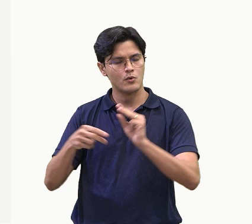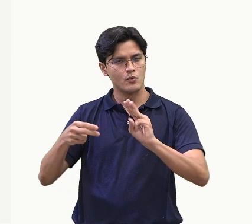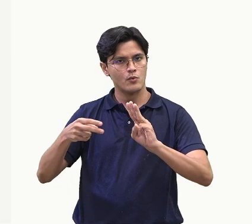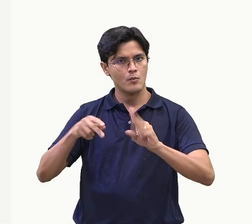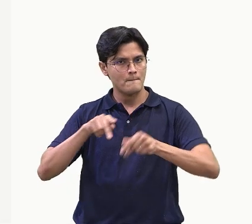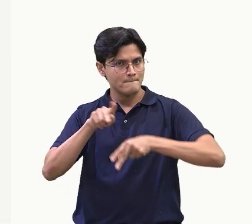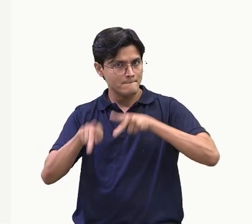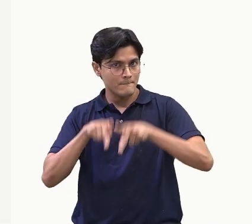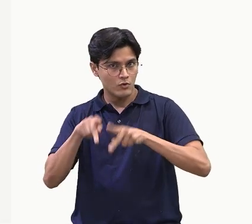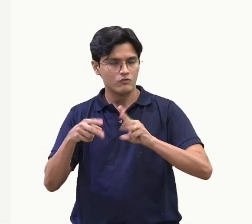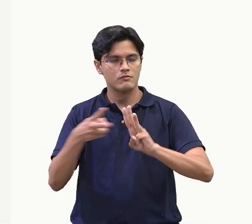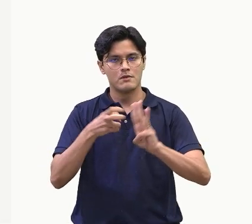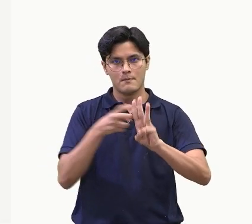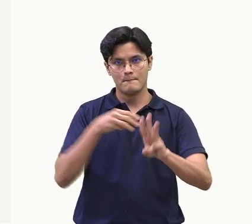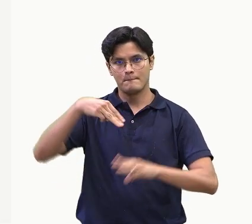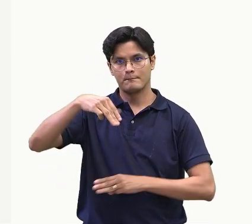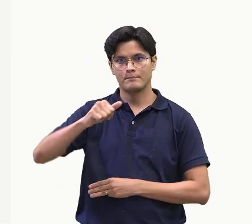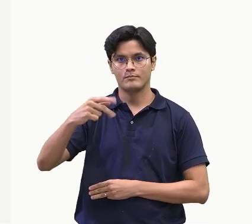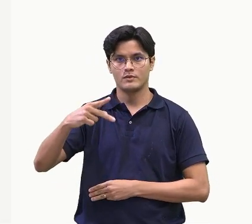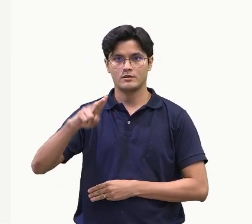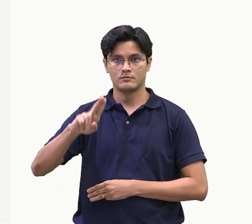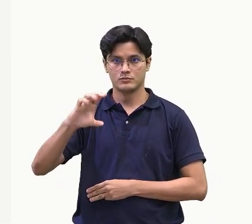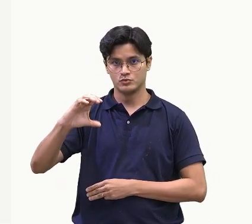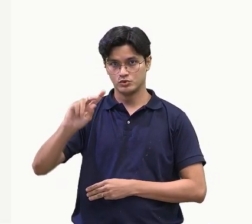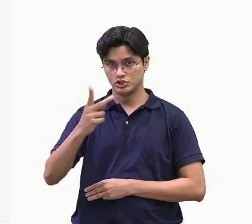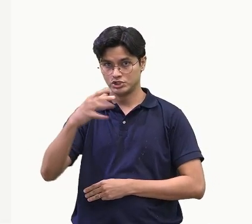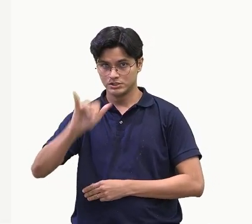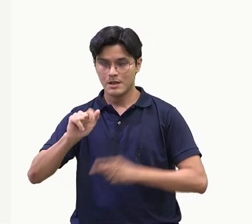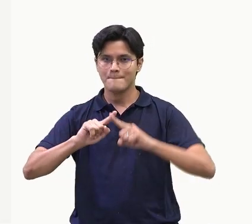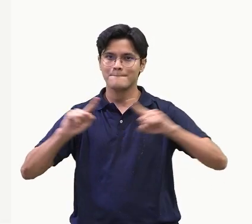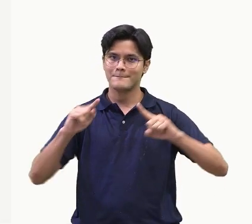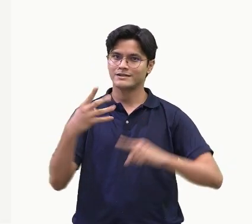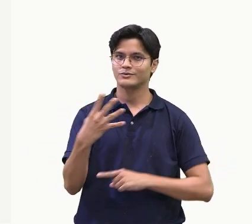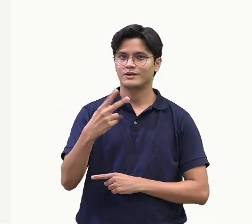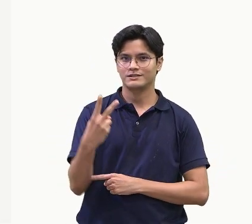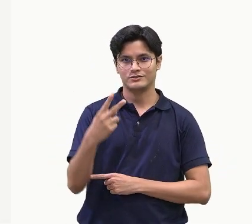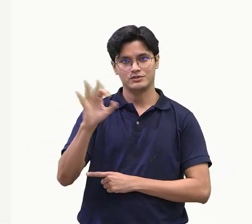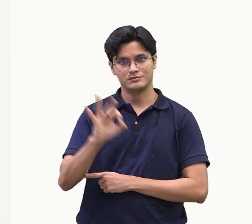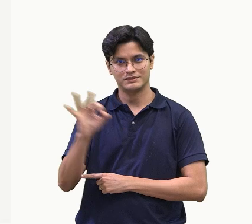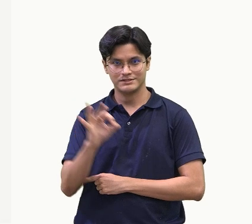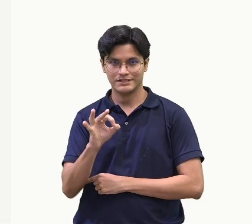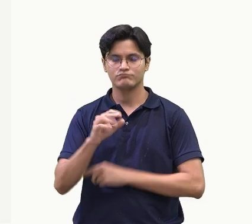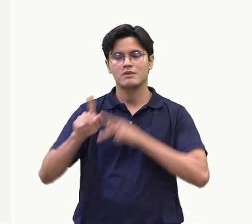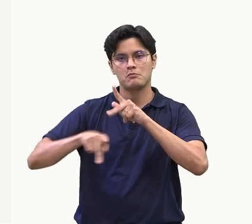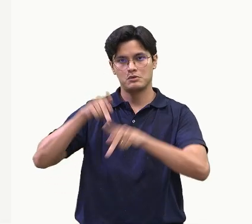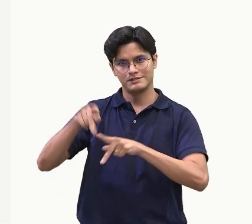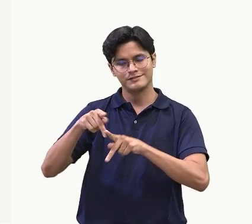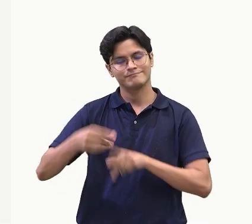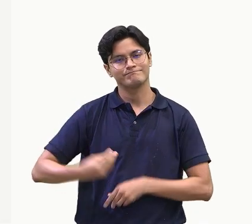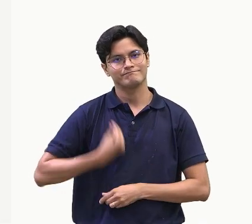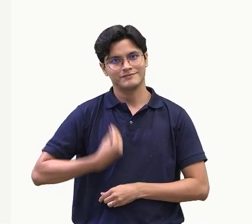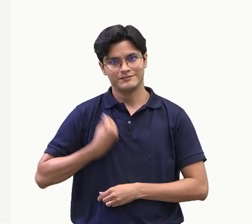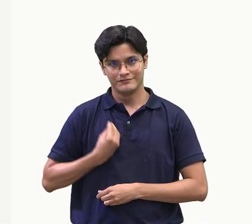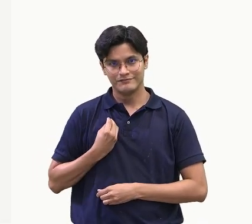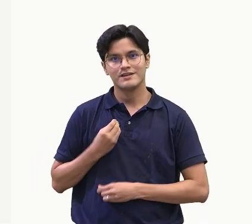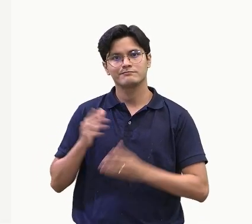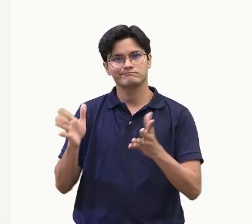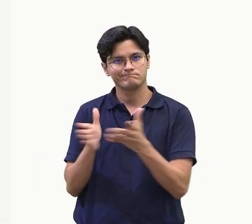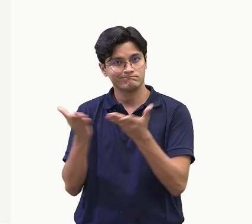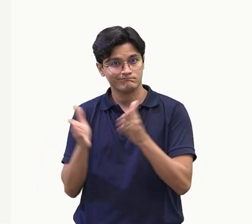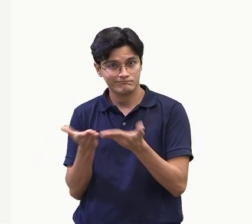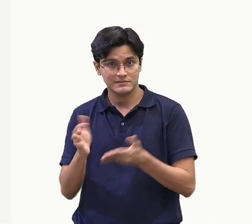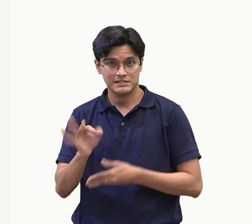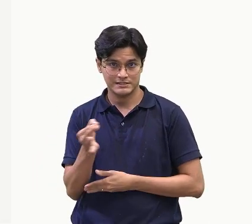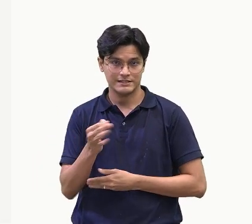entanto, 42% dessa população acaba vivendo na pobreza. E na Argentina, a gente verifica um